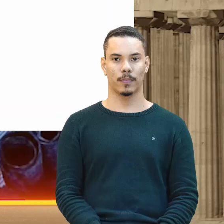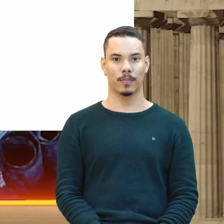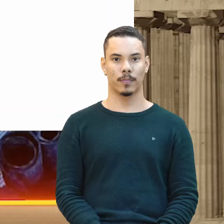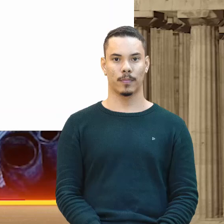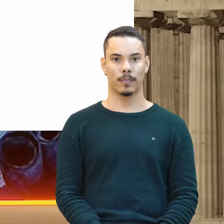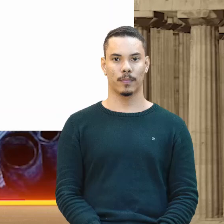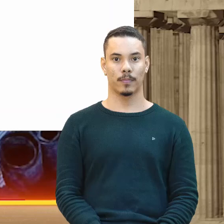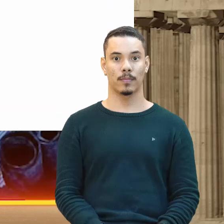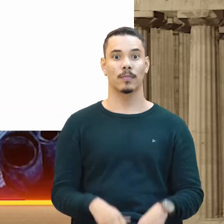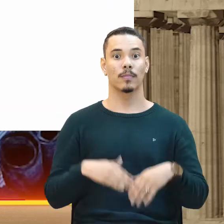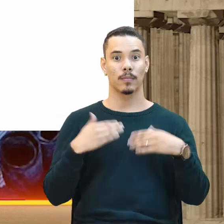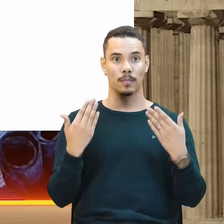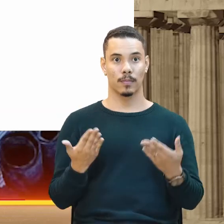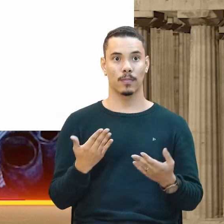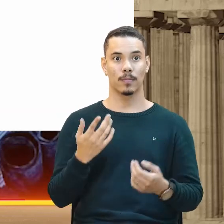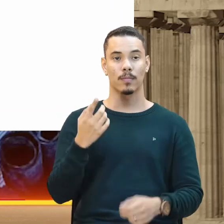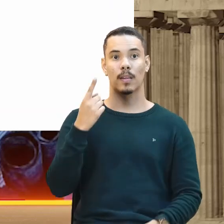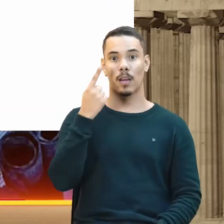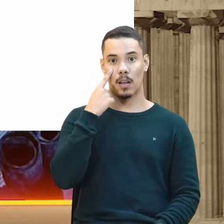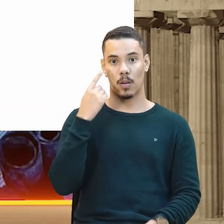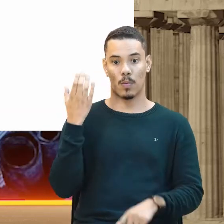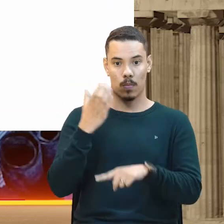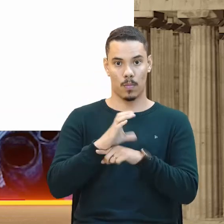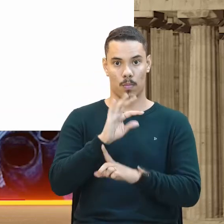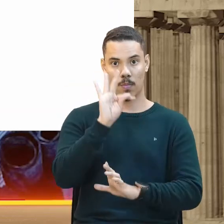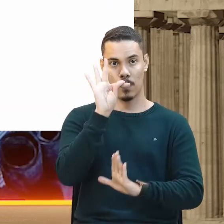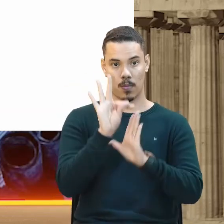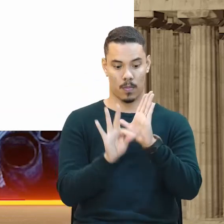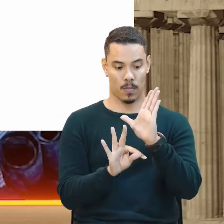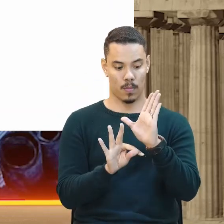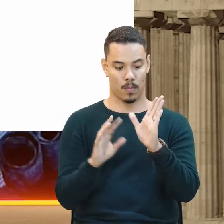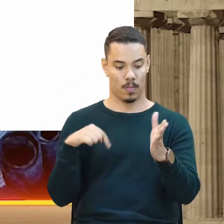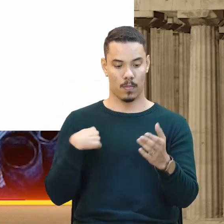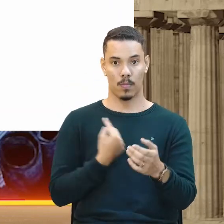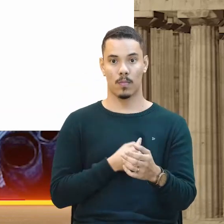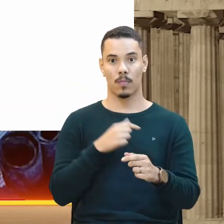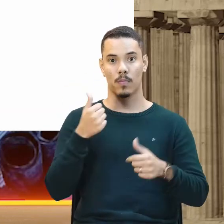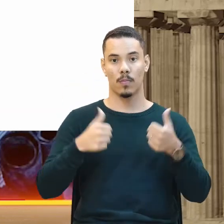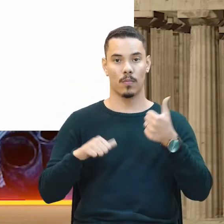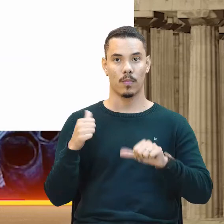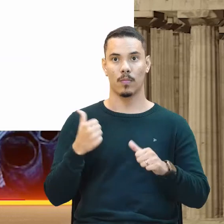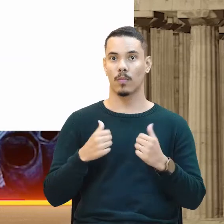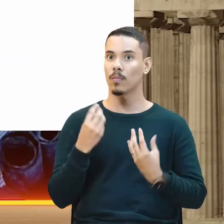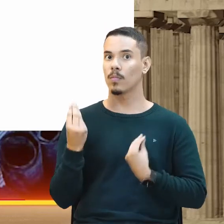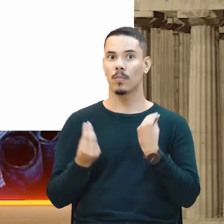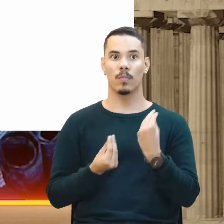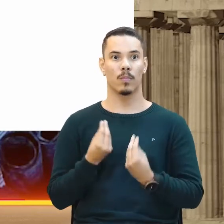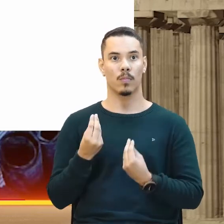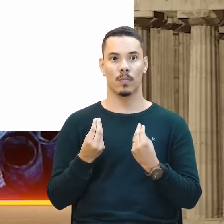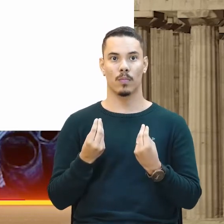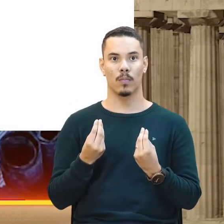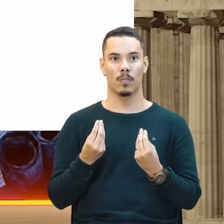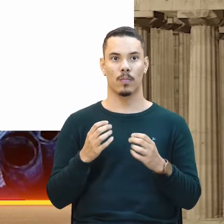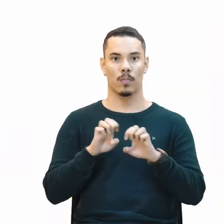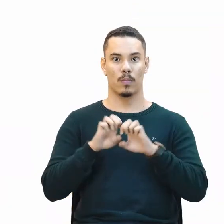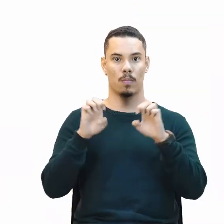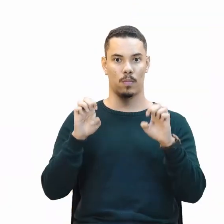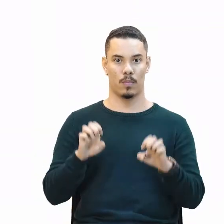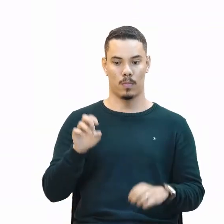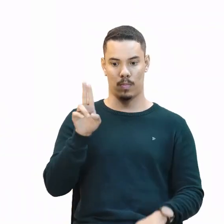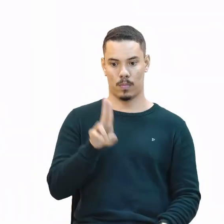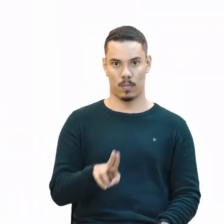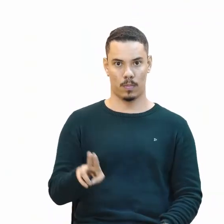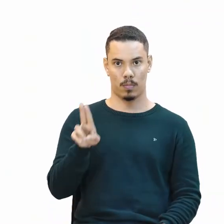Pessoal, vamos agora voltar aqui para o nosso texto para a gente analisar sobre como que era a estrutura das universidades naquela